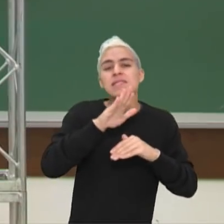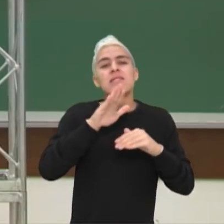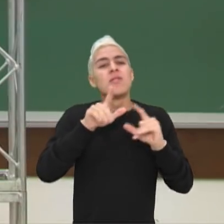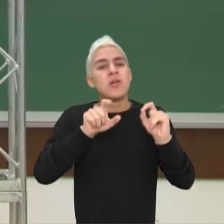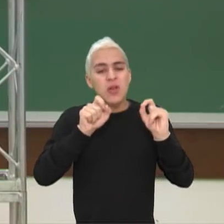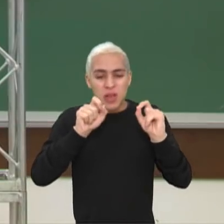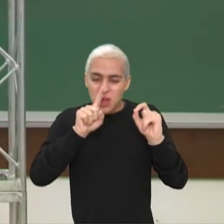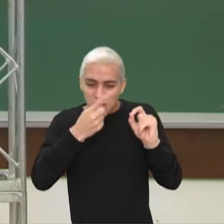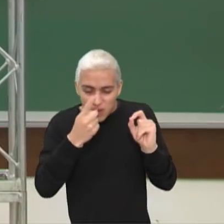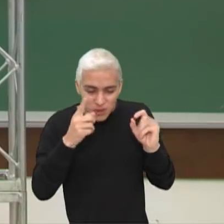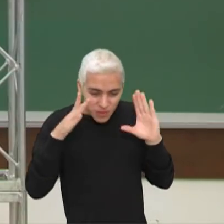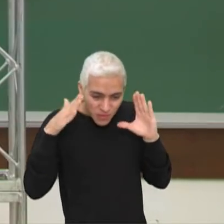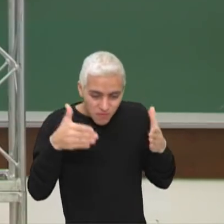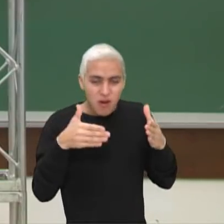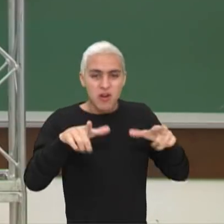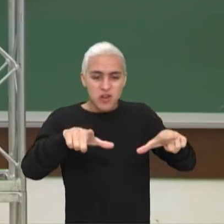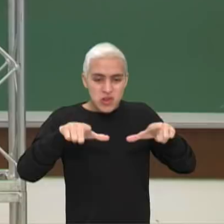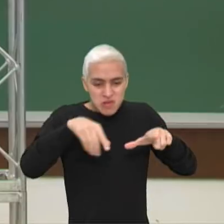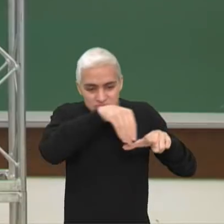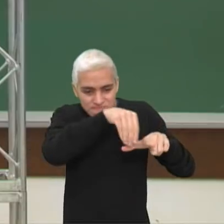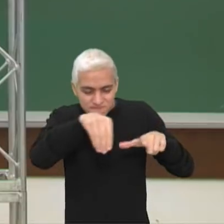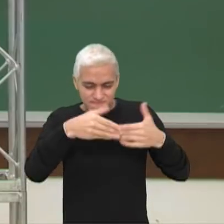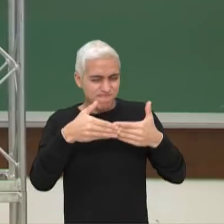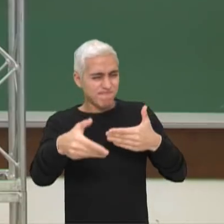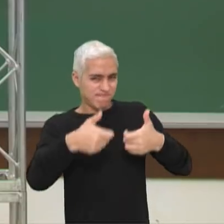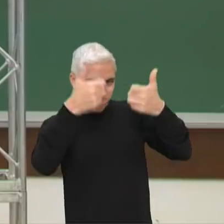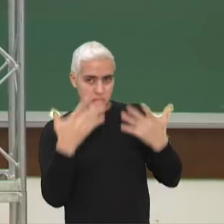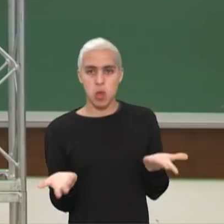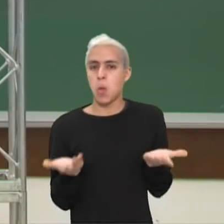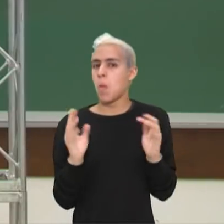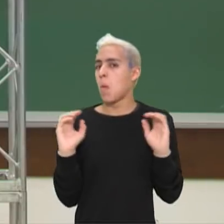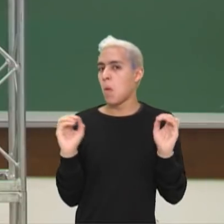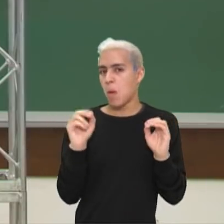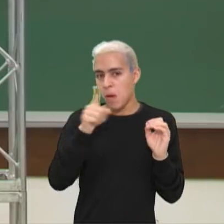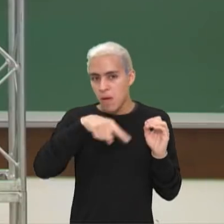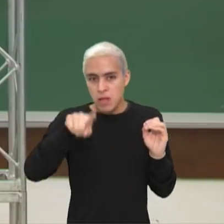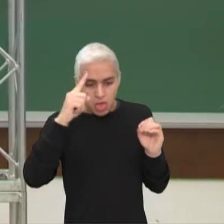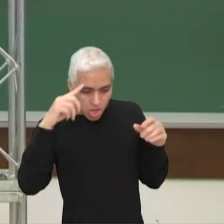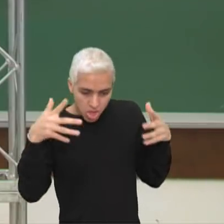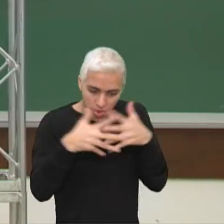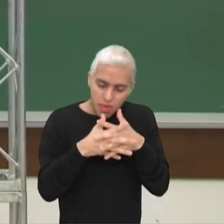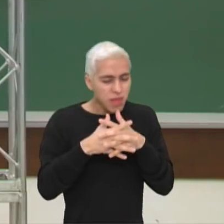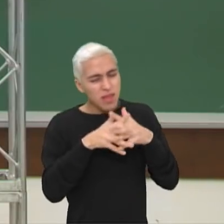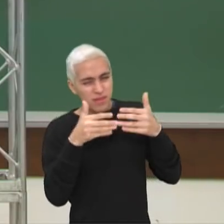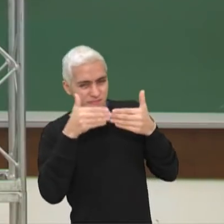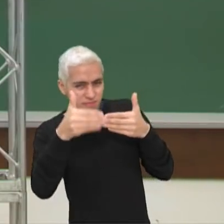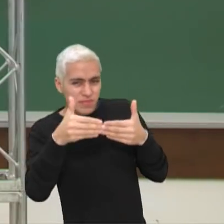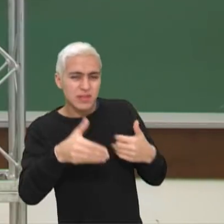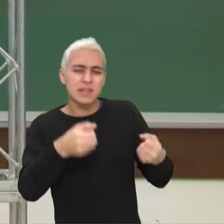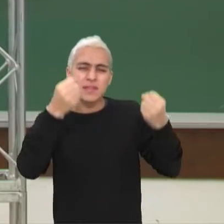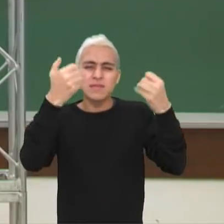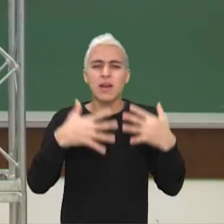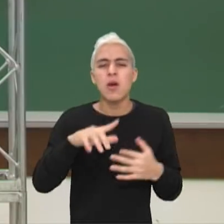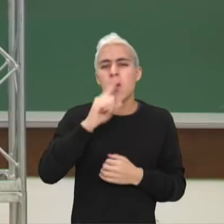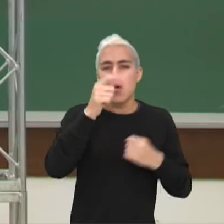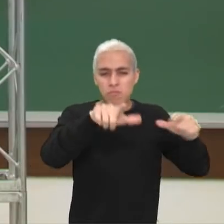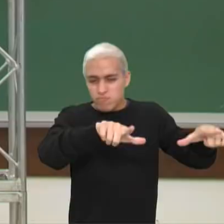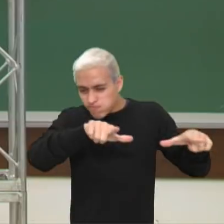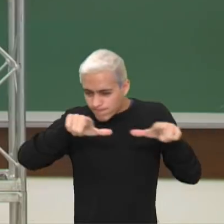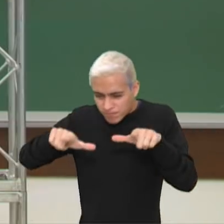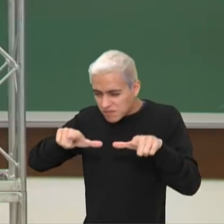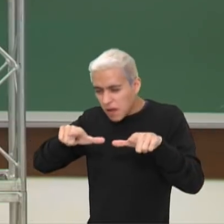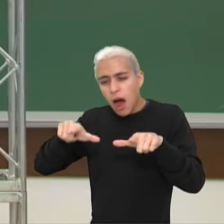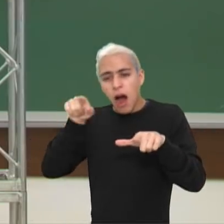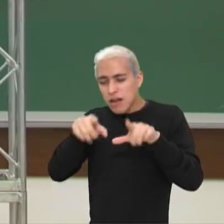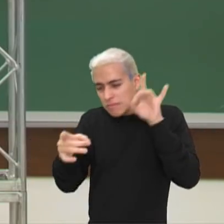vontade em um jogo específico, né? Eu vou falar ele mais para frente, eu não vou falar agora para vocês não se confundirem ainda, mas mais para frente a gente vai entrar nesse jogo